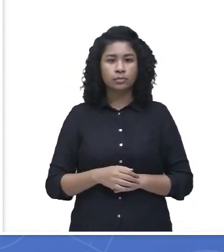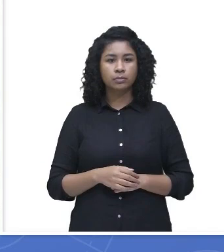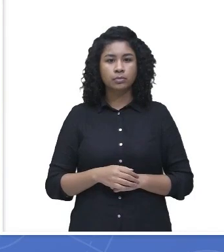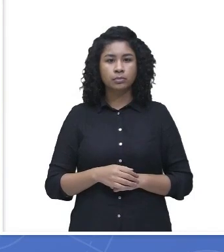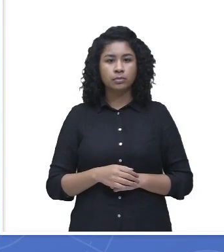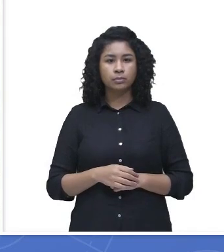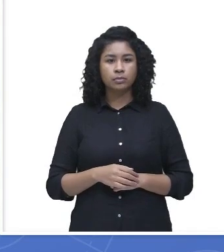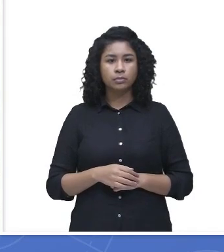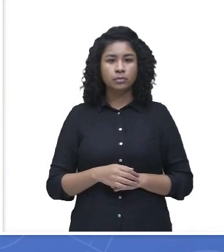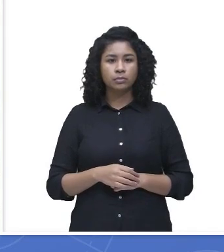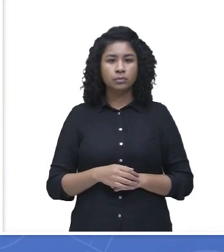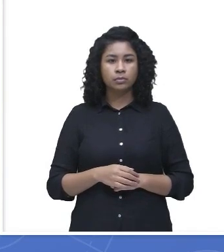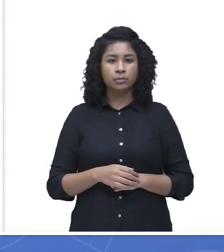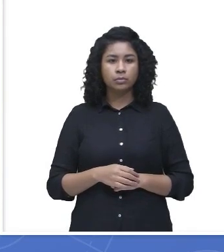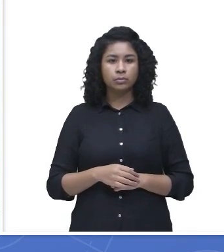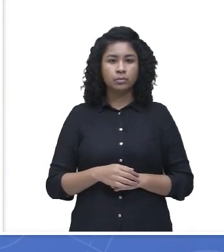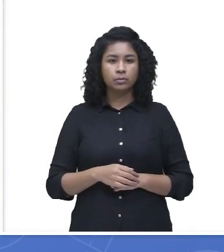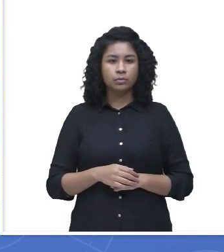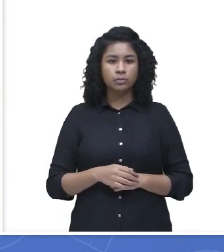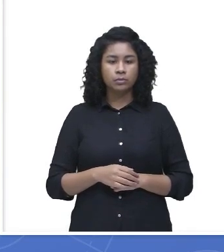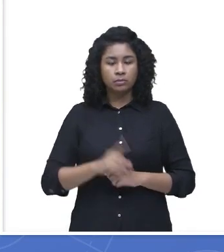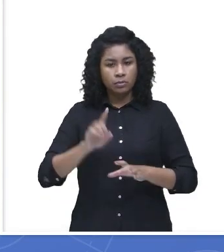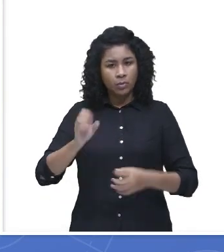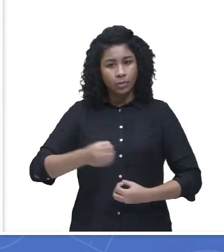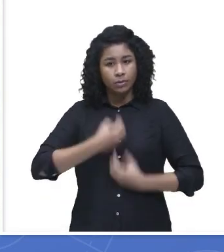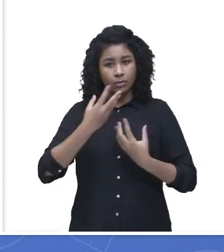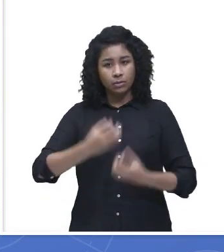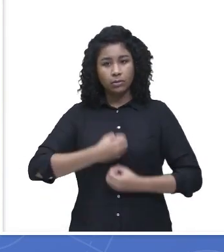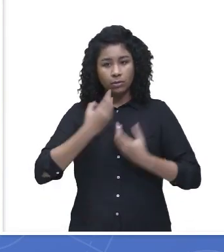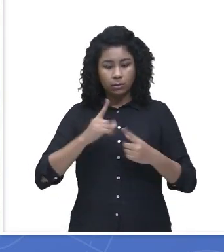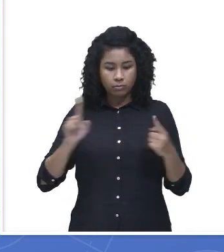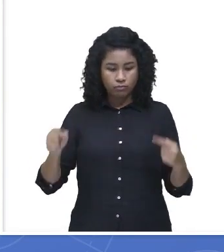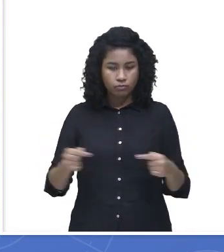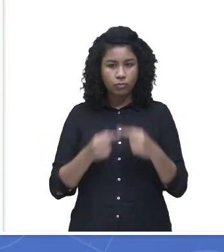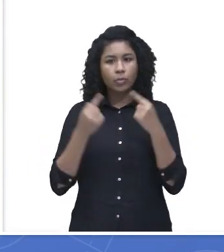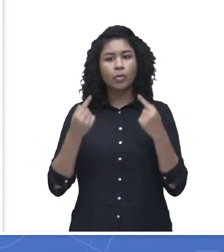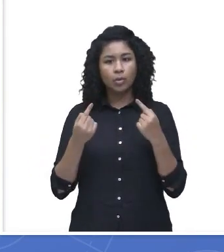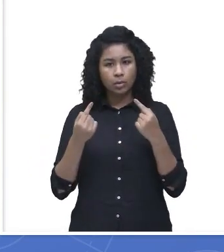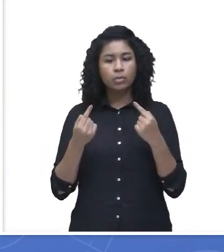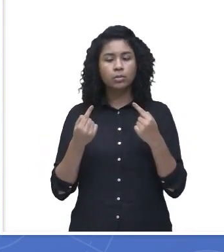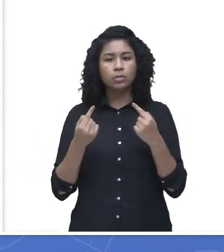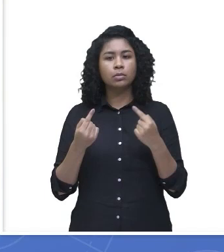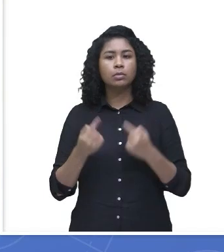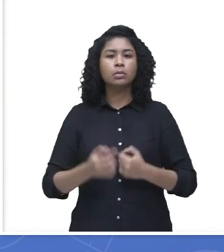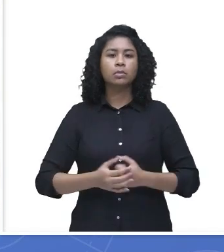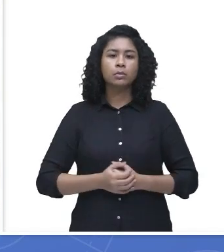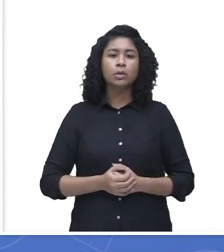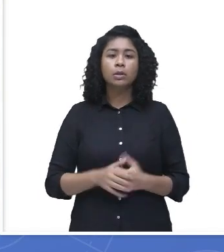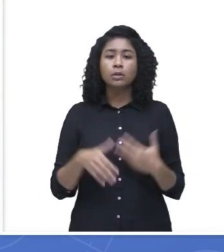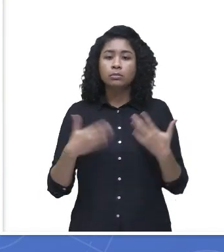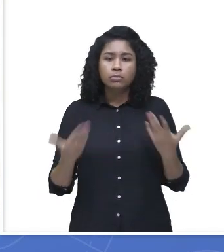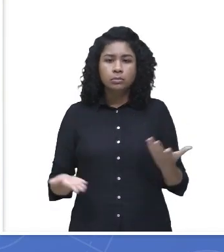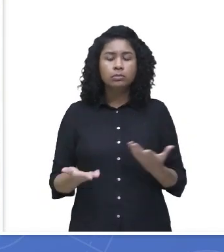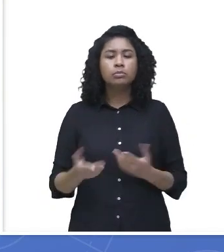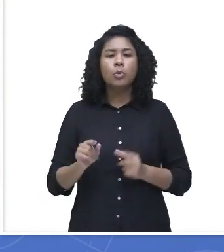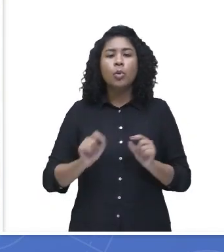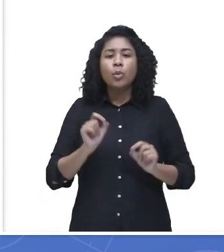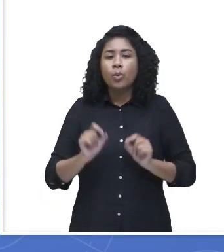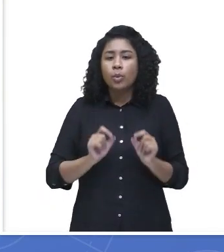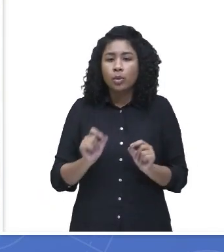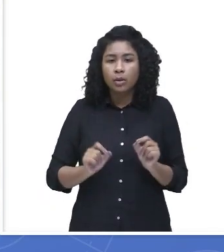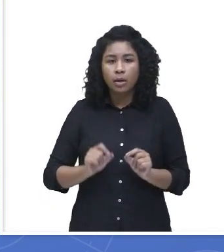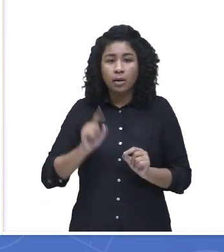E essas sílabas poéticas, no caso, se mantêm as mesmas. Então, isso daí é algo que está ligado ao quê?